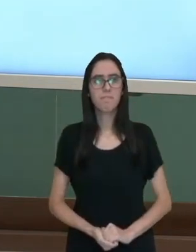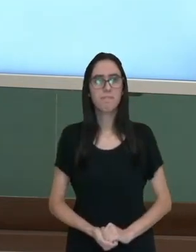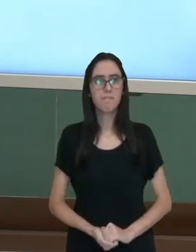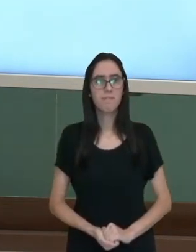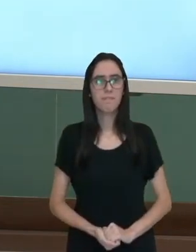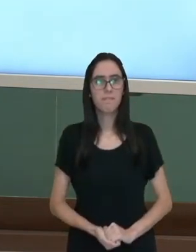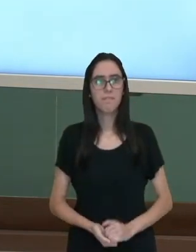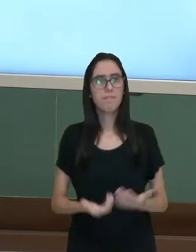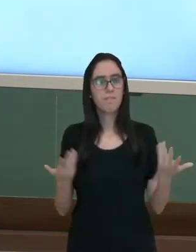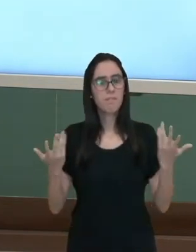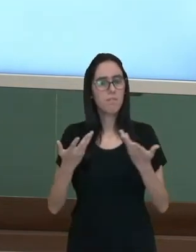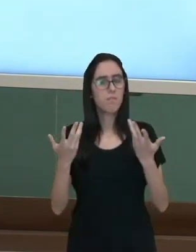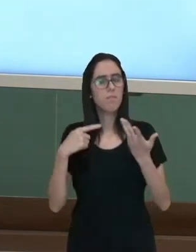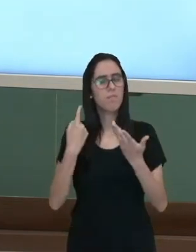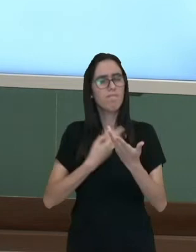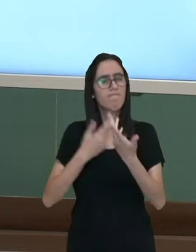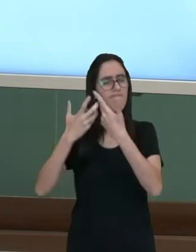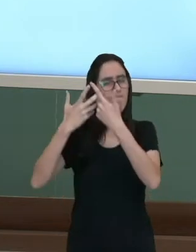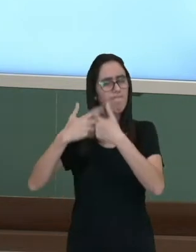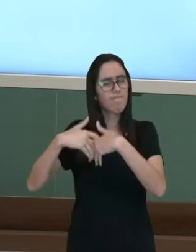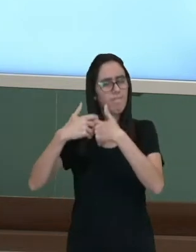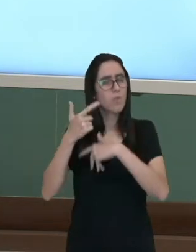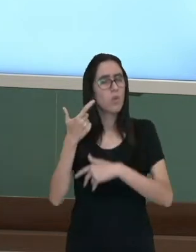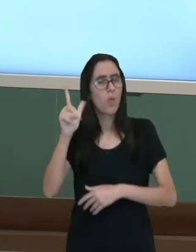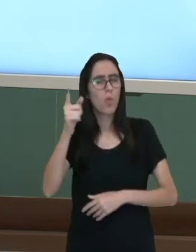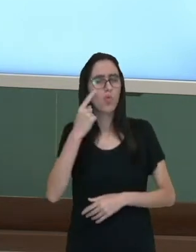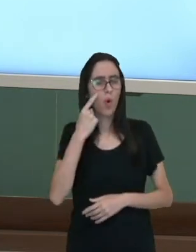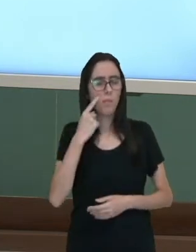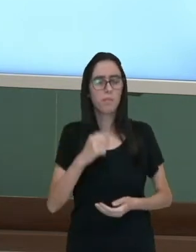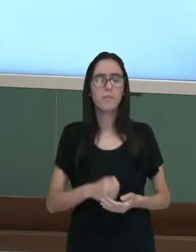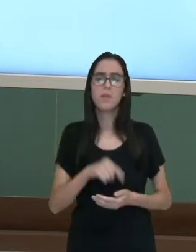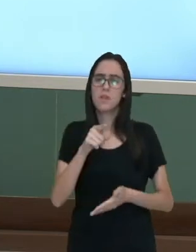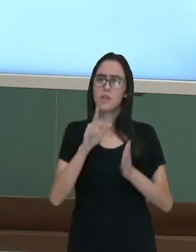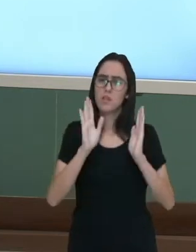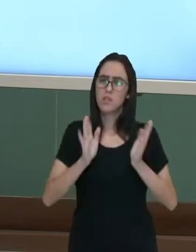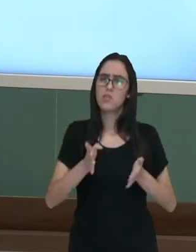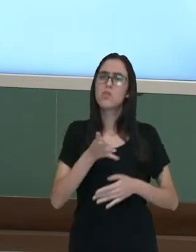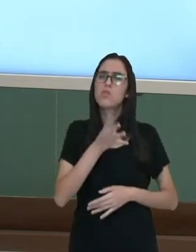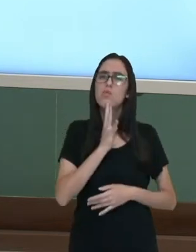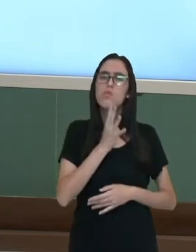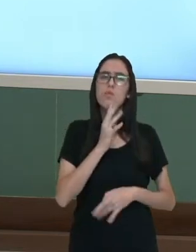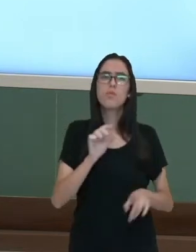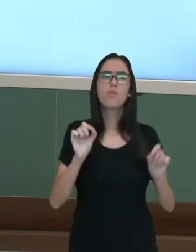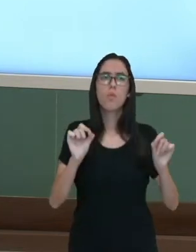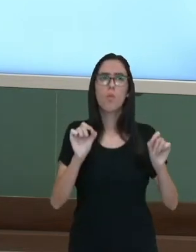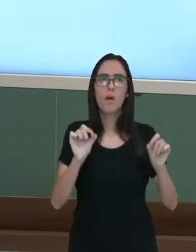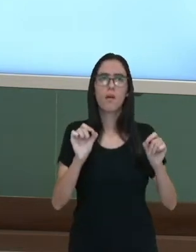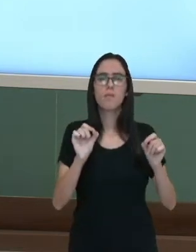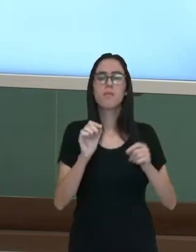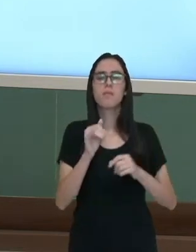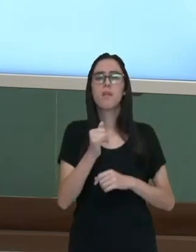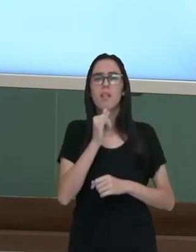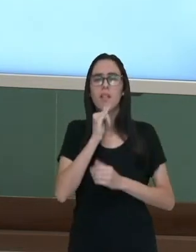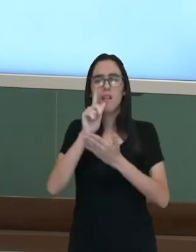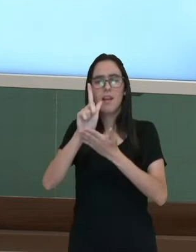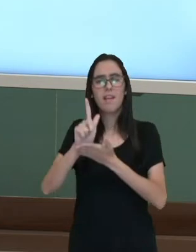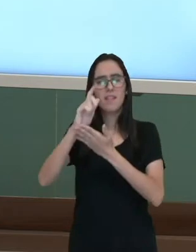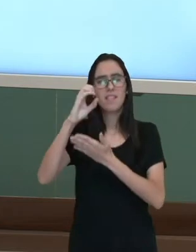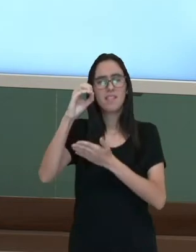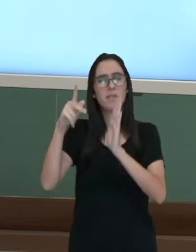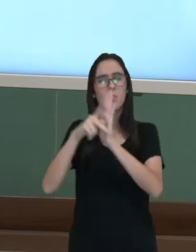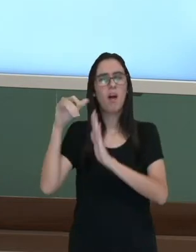Vamos começar a responder essa pergunta com uma outra pergunta. Você já viu falar em simulação de gravidade zero utilizando